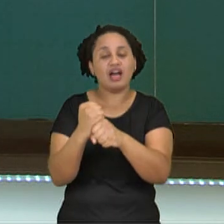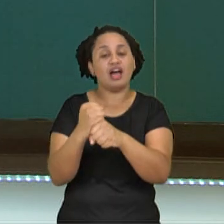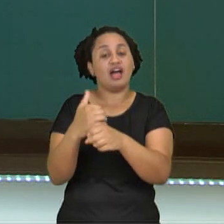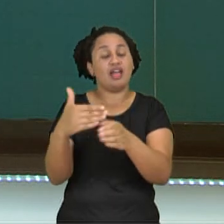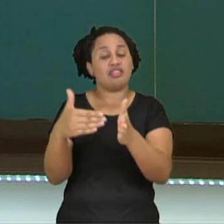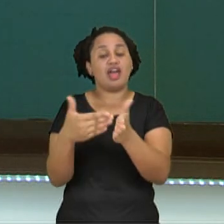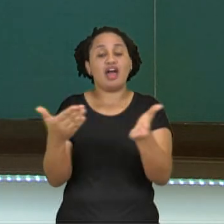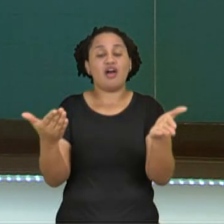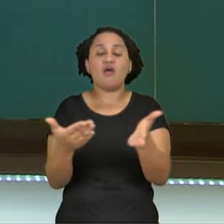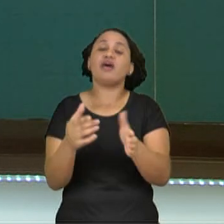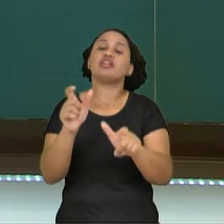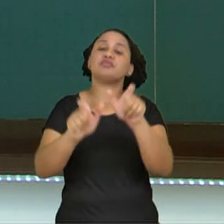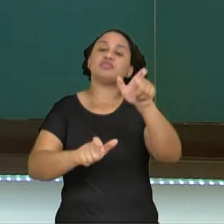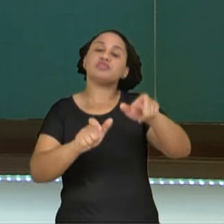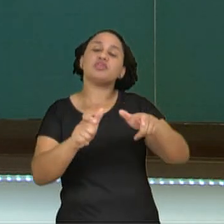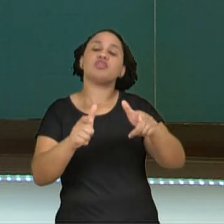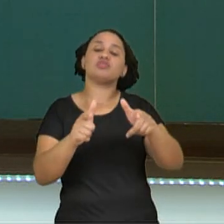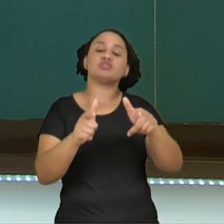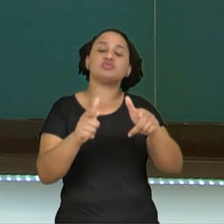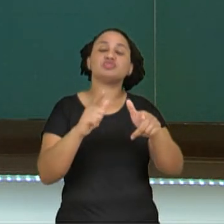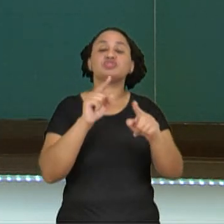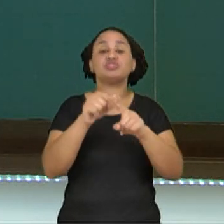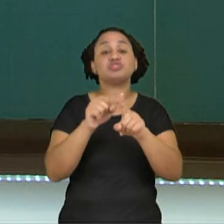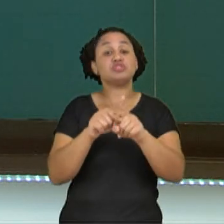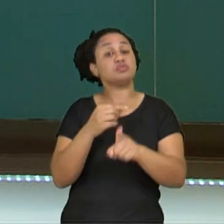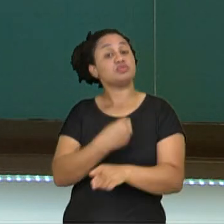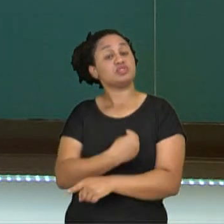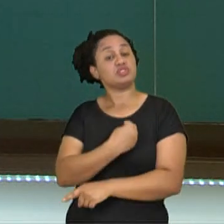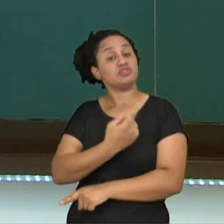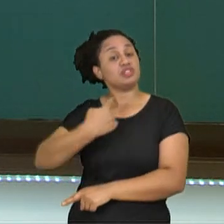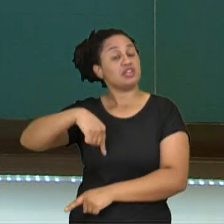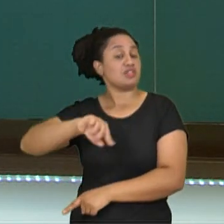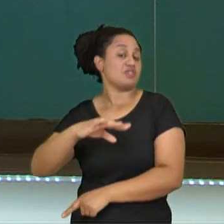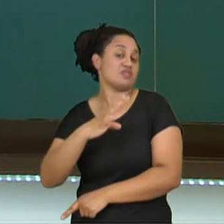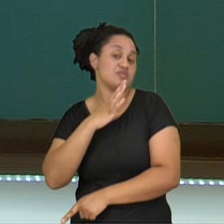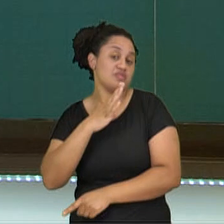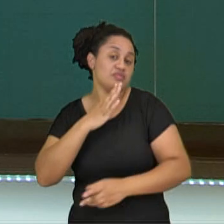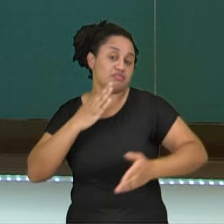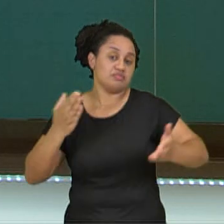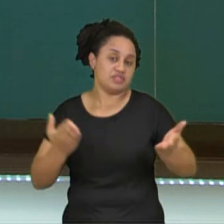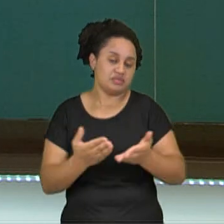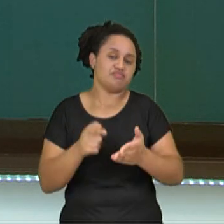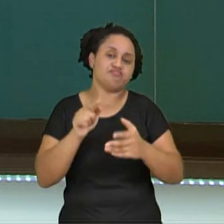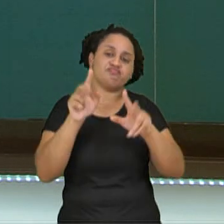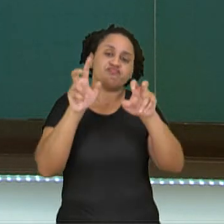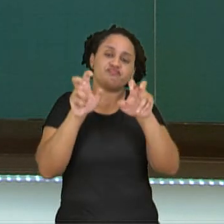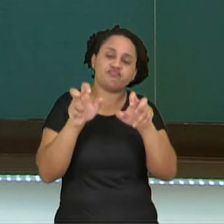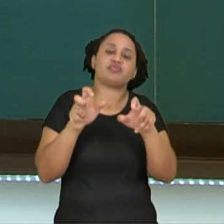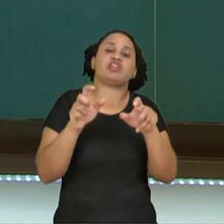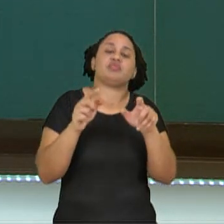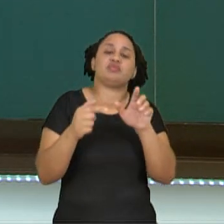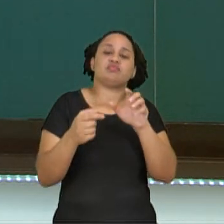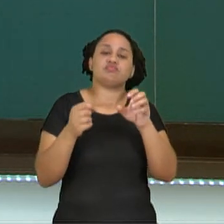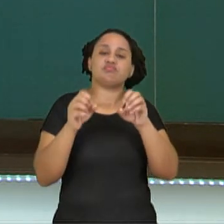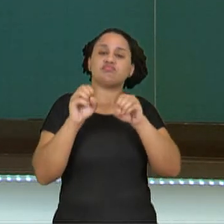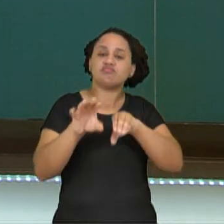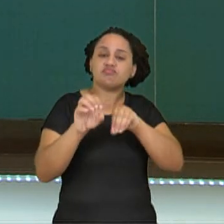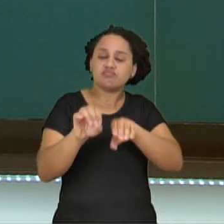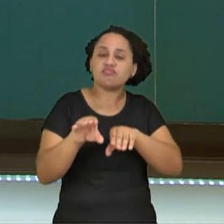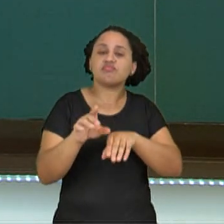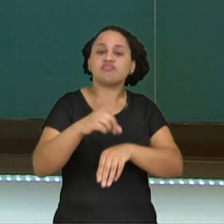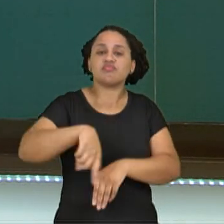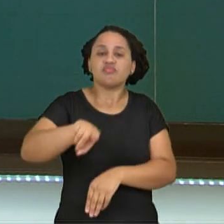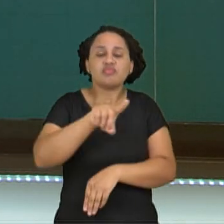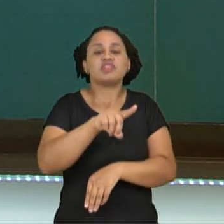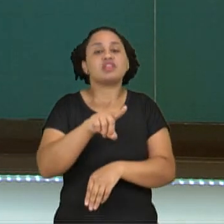nós conhecemos hoje em dia. Então, nesse assunto, nessas informações que eu estou passando para vocês, eu quero que vocês entendam